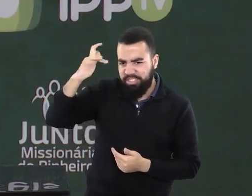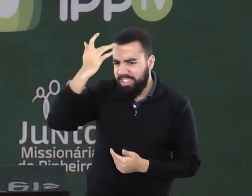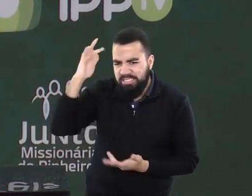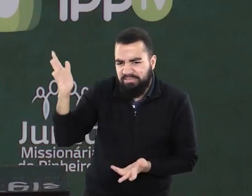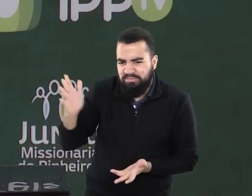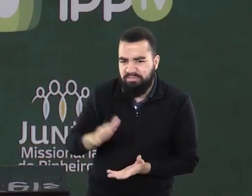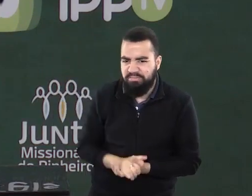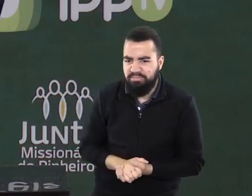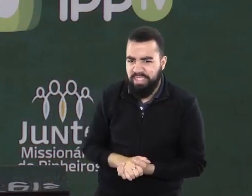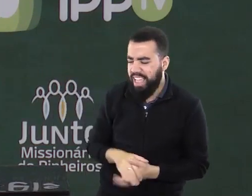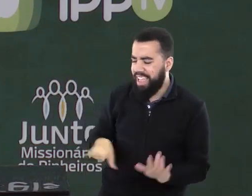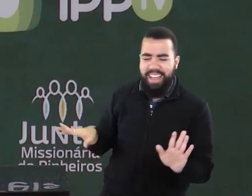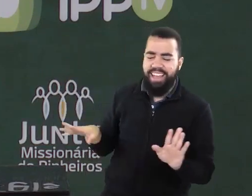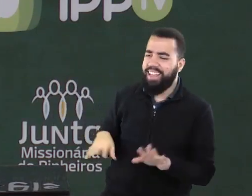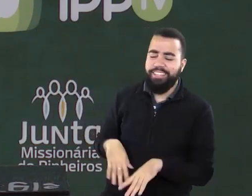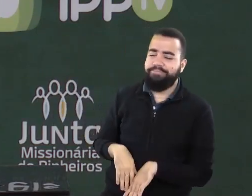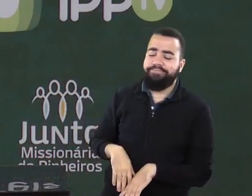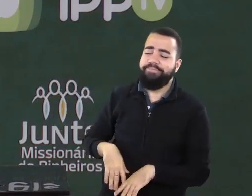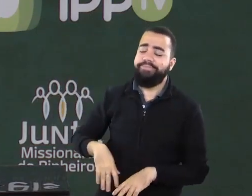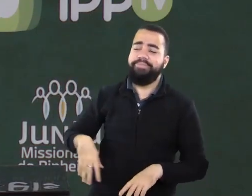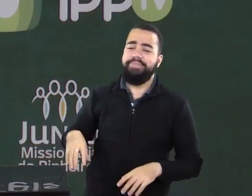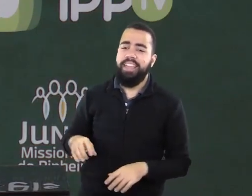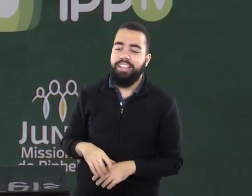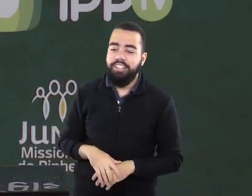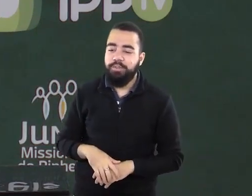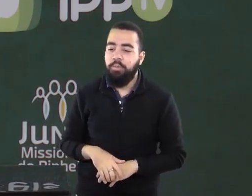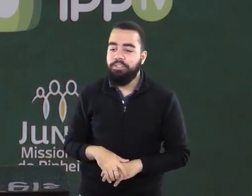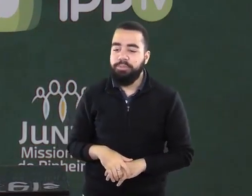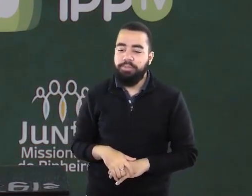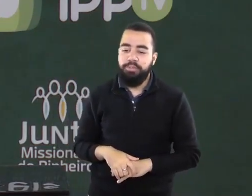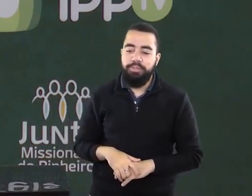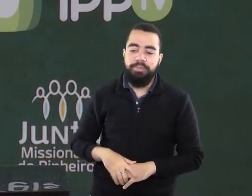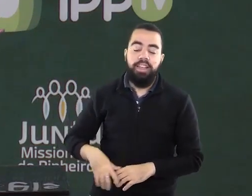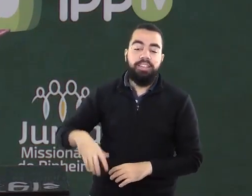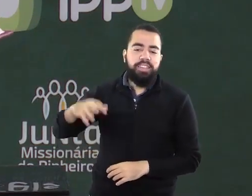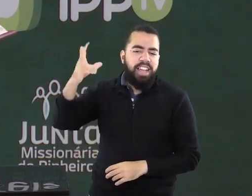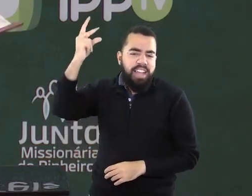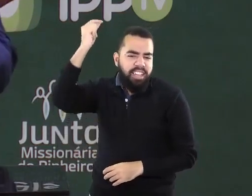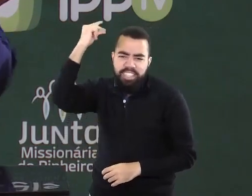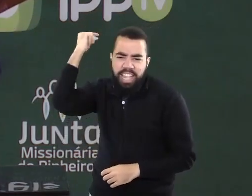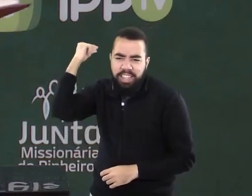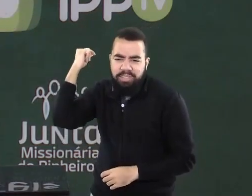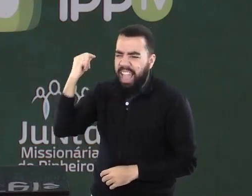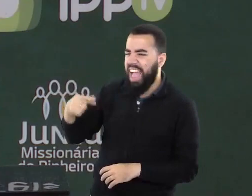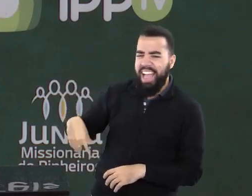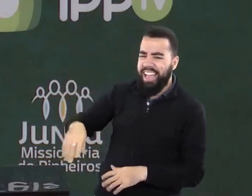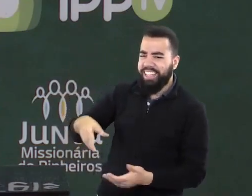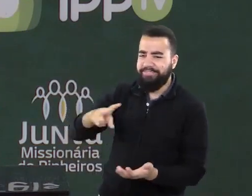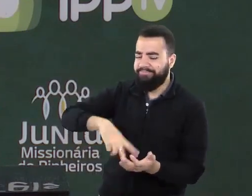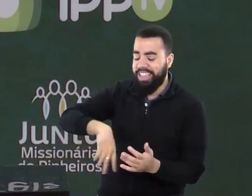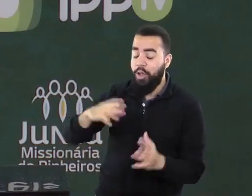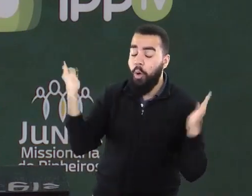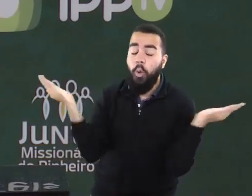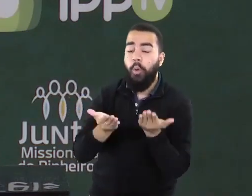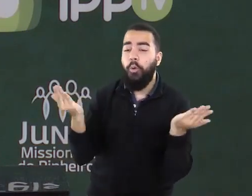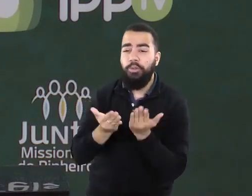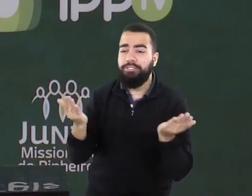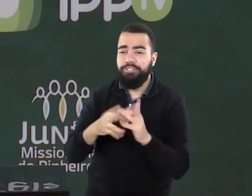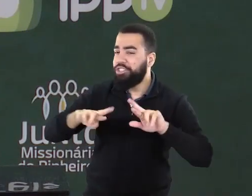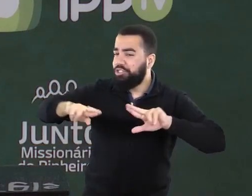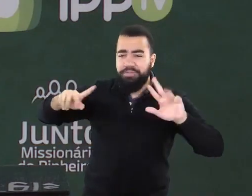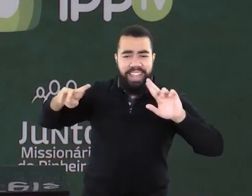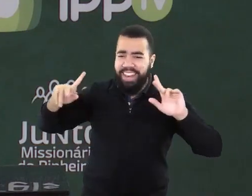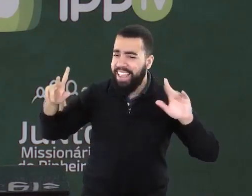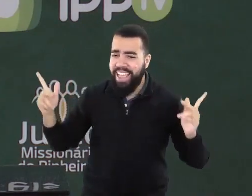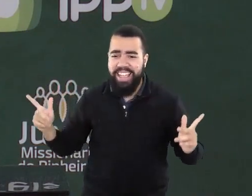escrito só para aquele contexto, naquela realidade, mas que com o avanço da sociedade, com